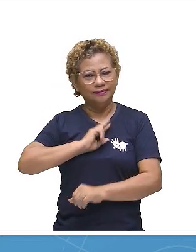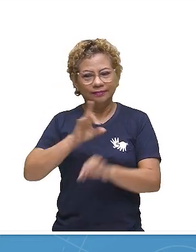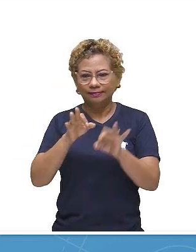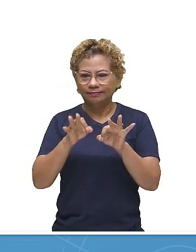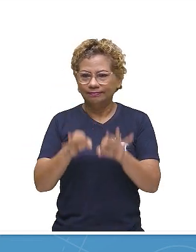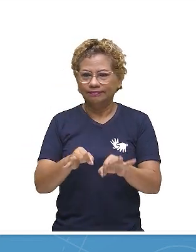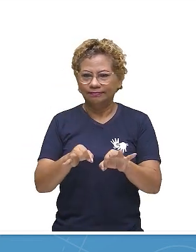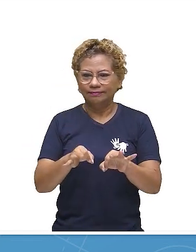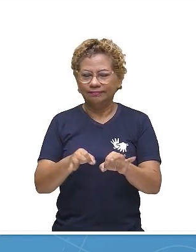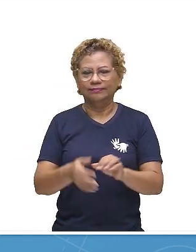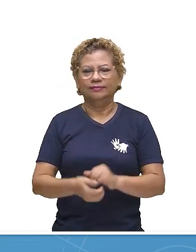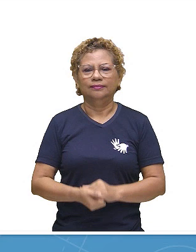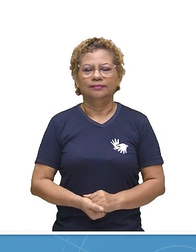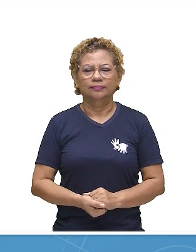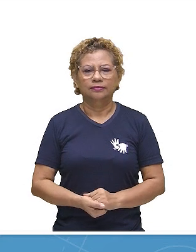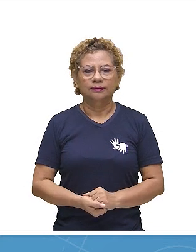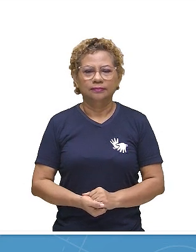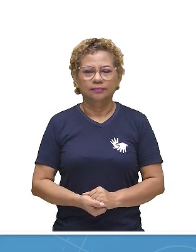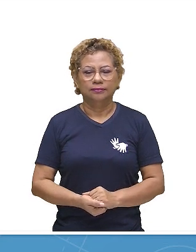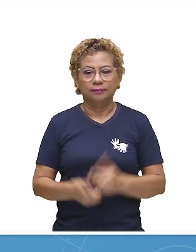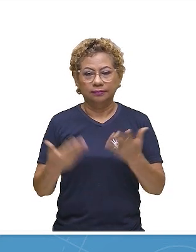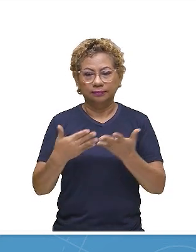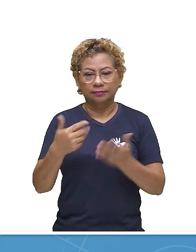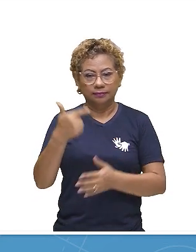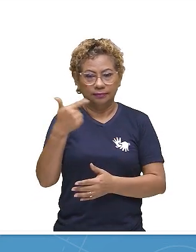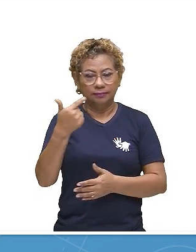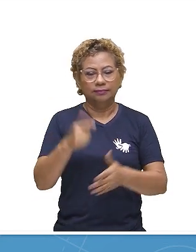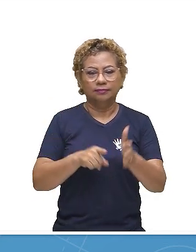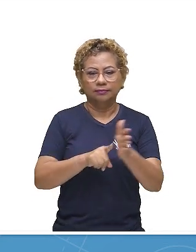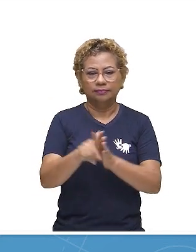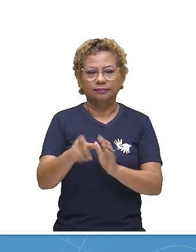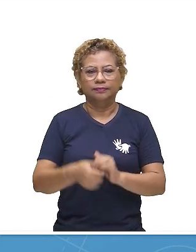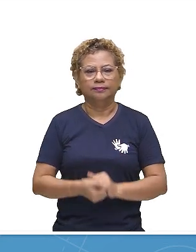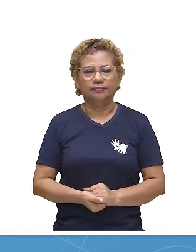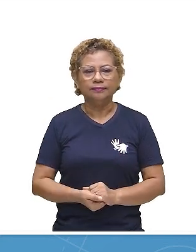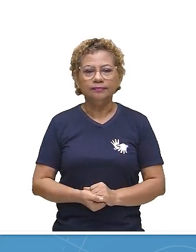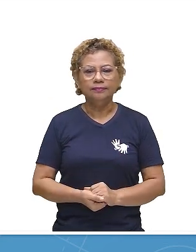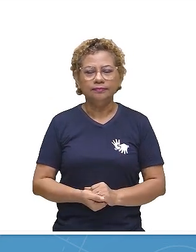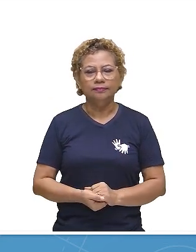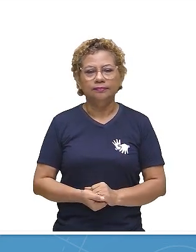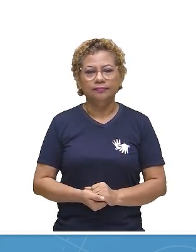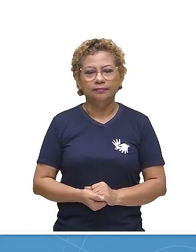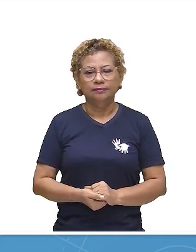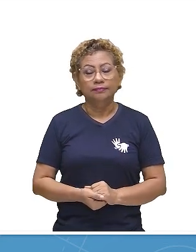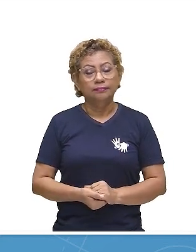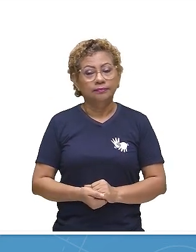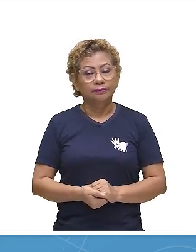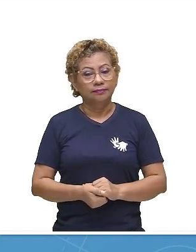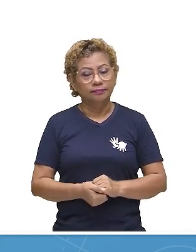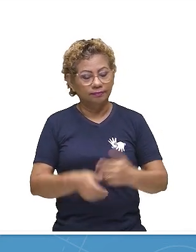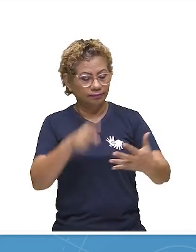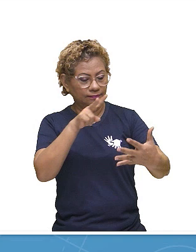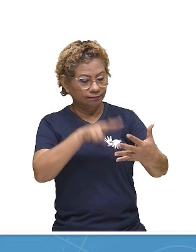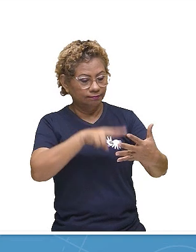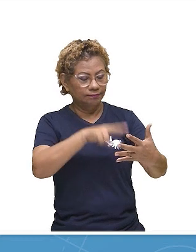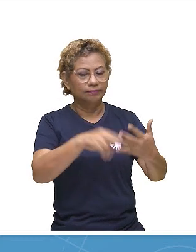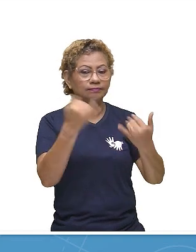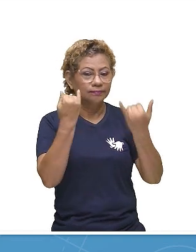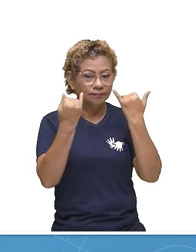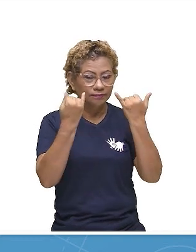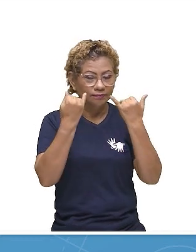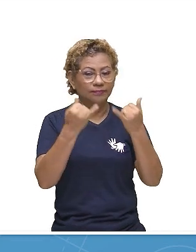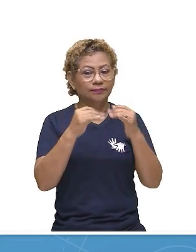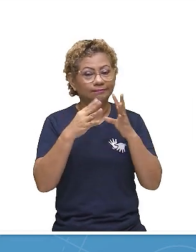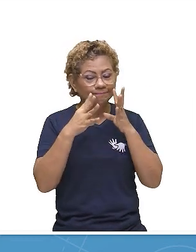para a resolução da nossa segunda questão. Né? Com base nos exemplos vistos na aula, resolva as questões a seguir. Então a primeira aqui é